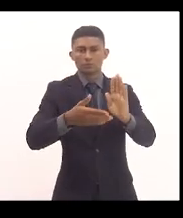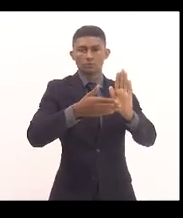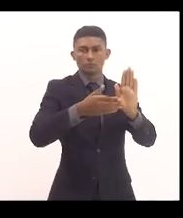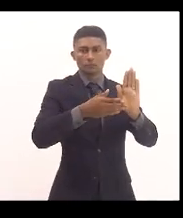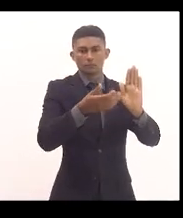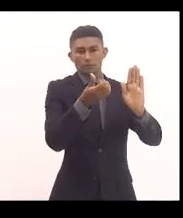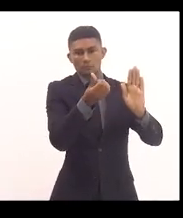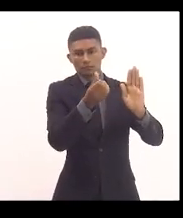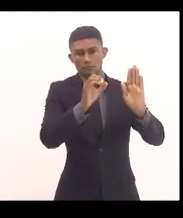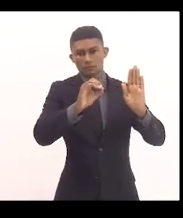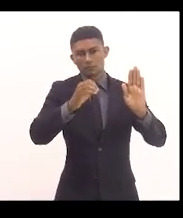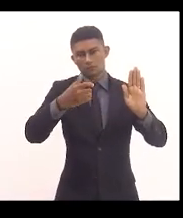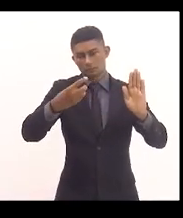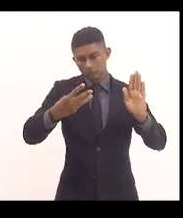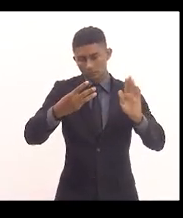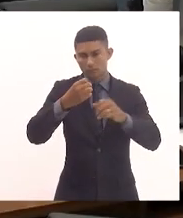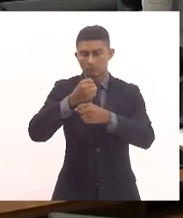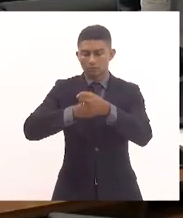603/2021.